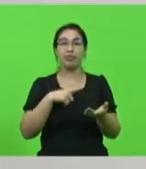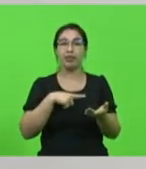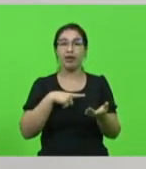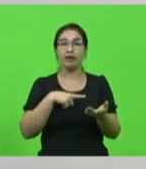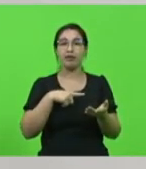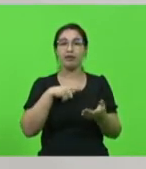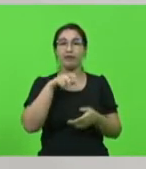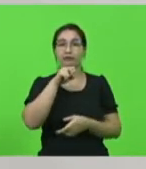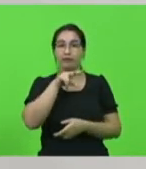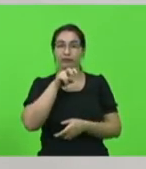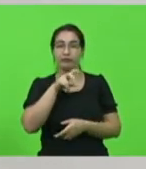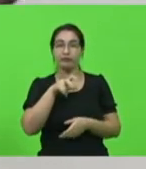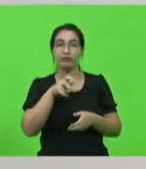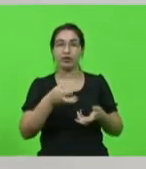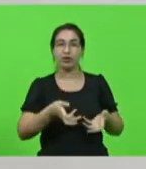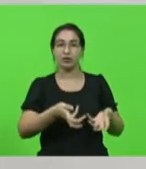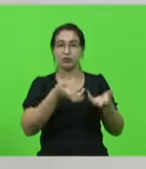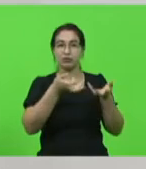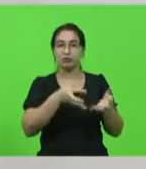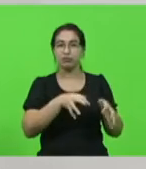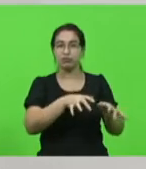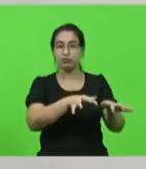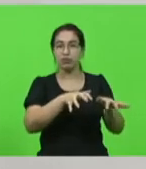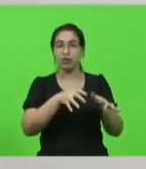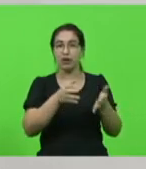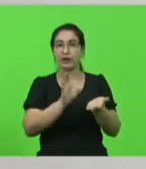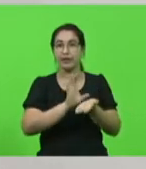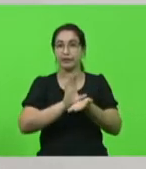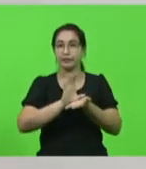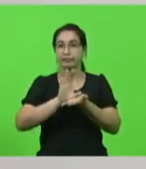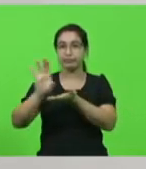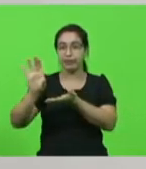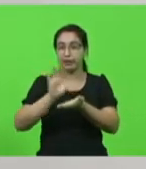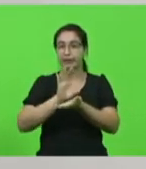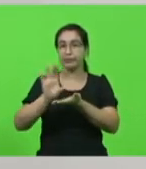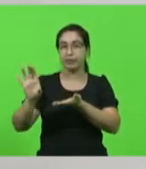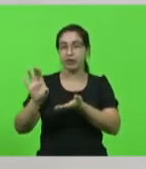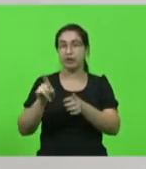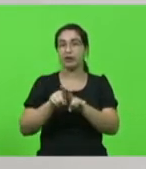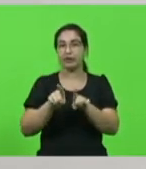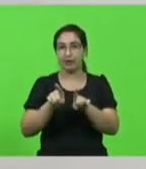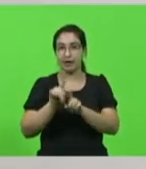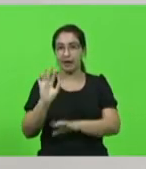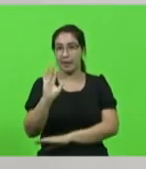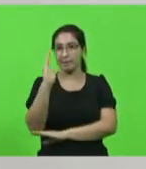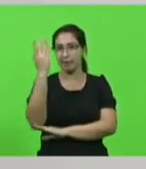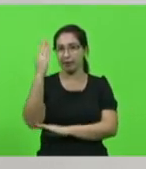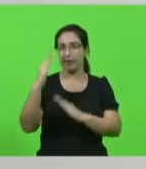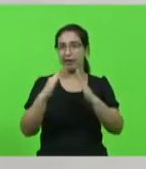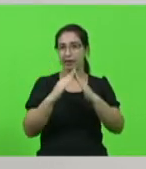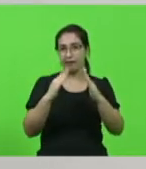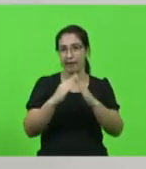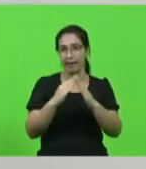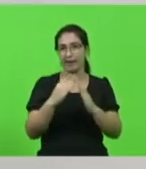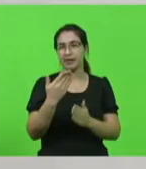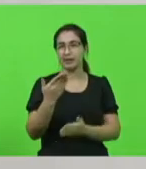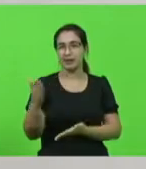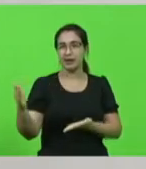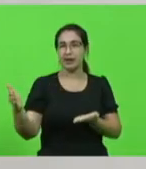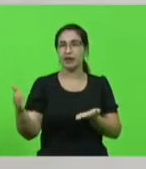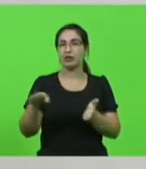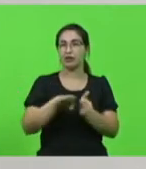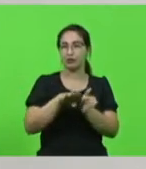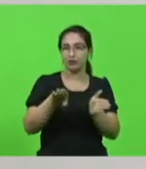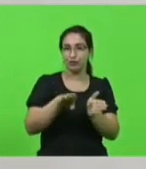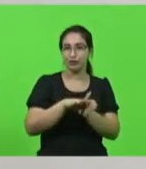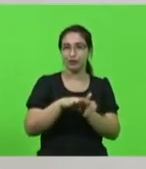Sul, ele exporta a soja e importa fertilizante. Também tem a Casa da Madeira, que vem ali as cargas paletizadas de madeira que chegam até o